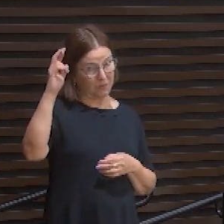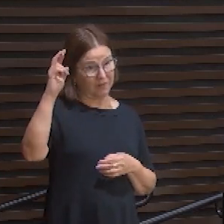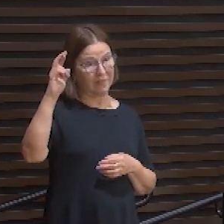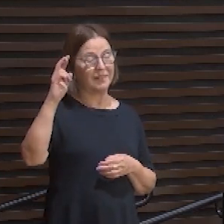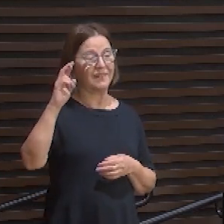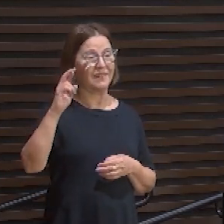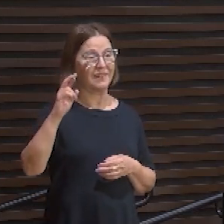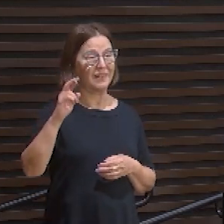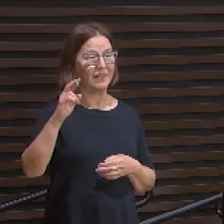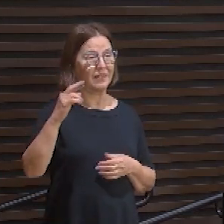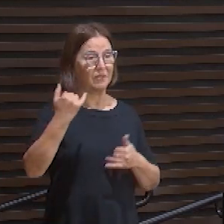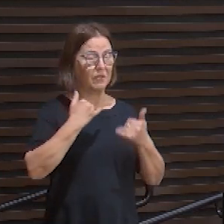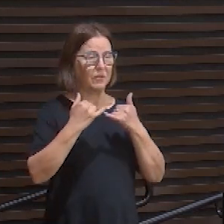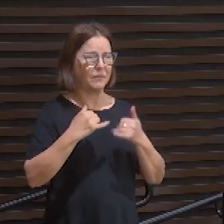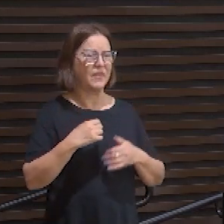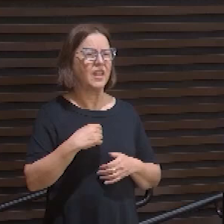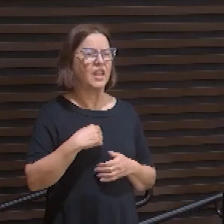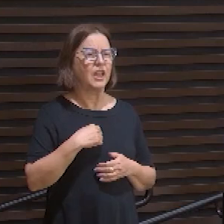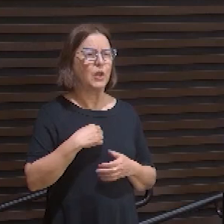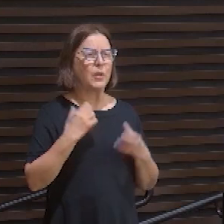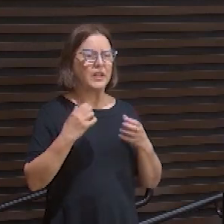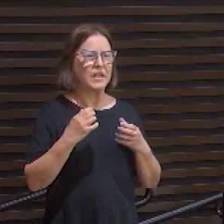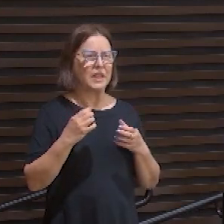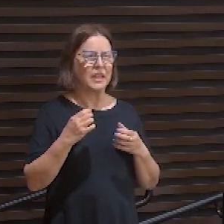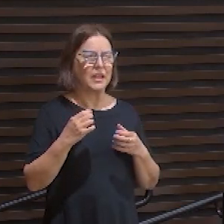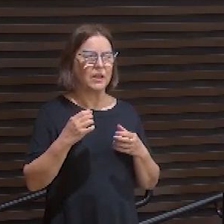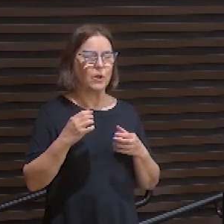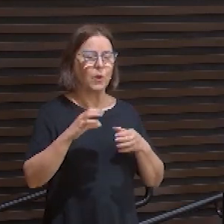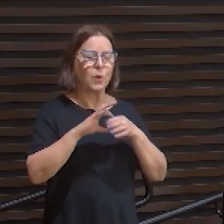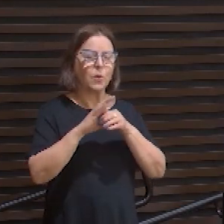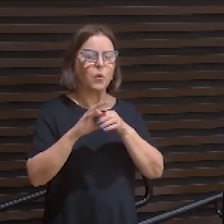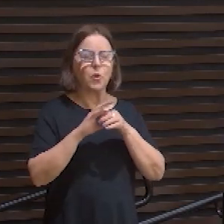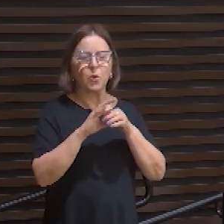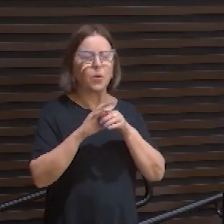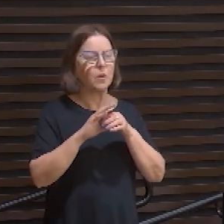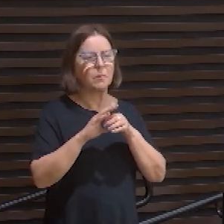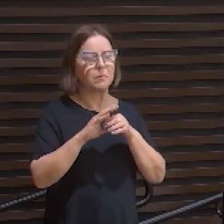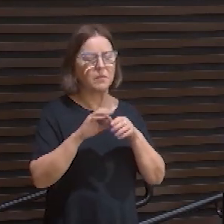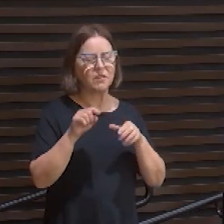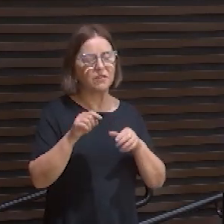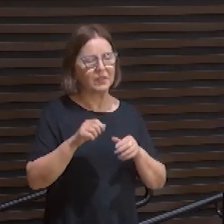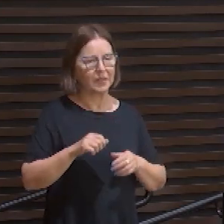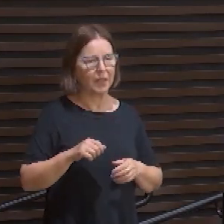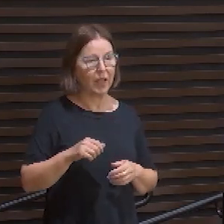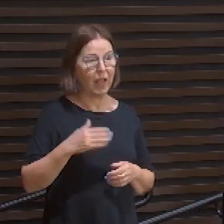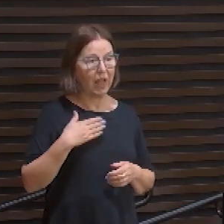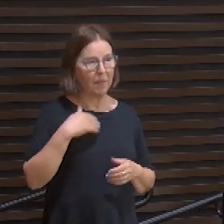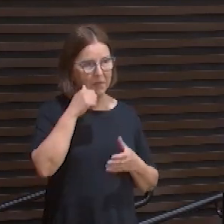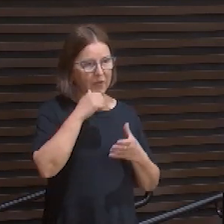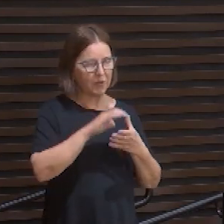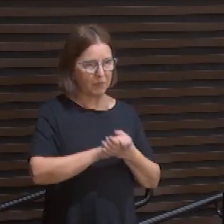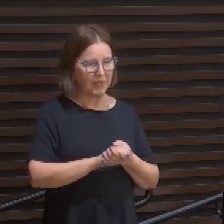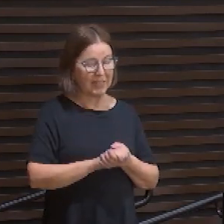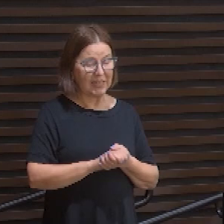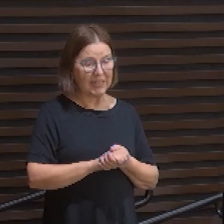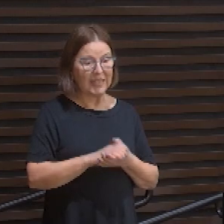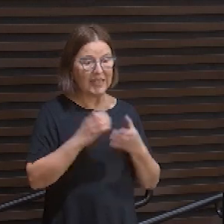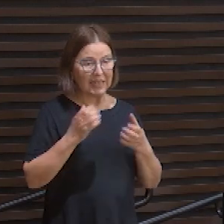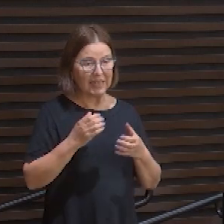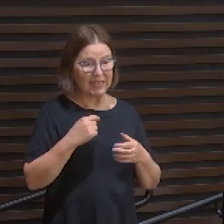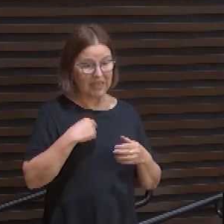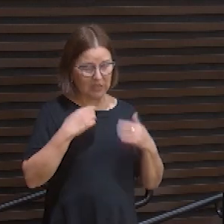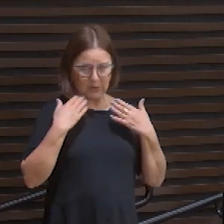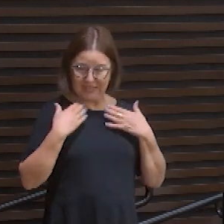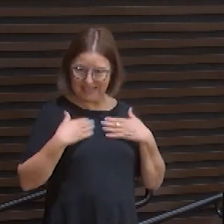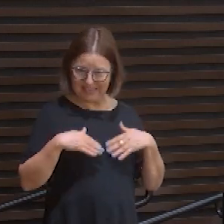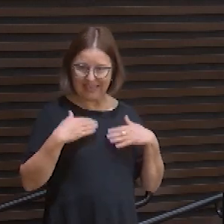quero você comigo. Eu fiquei deitado na cama. A minha esposa até saiu porque ela queria que eu descansasse. E eu